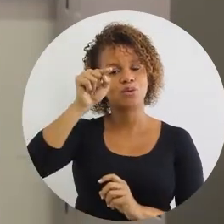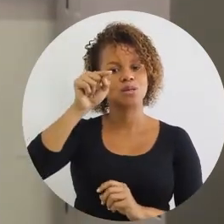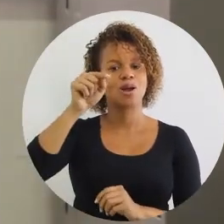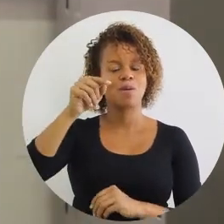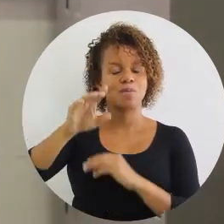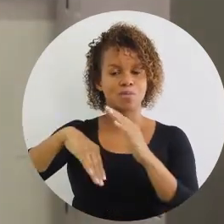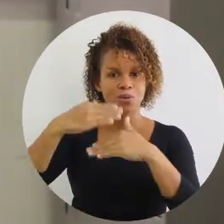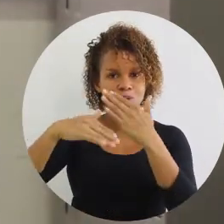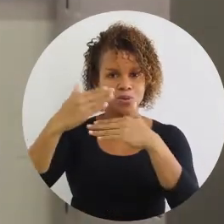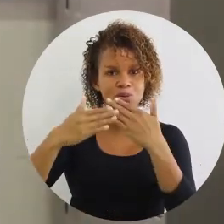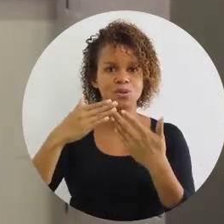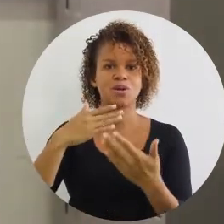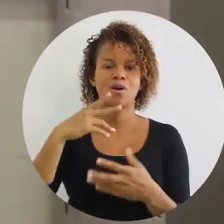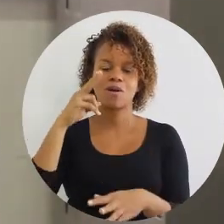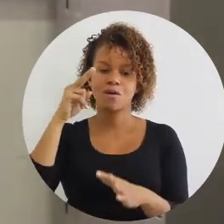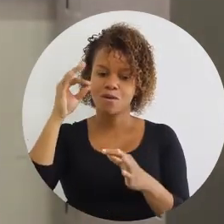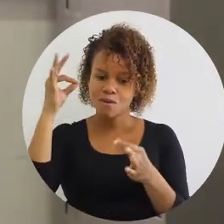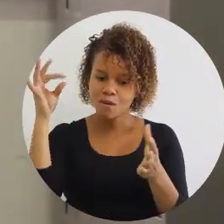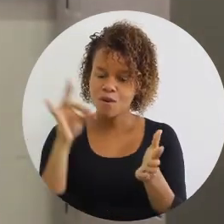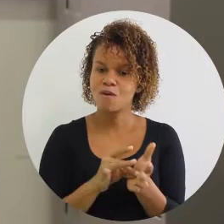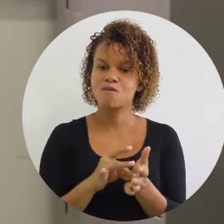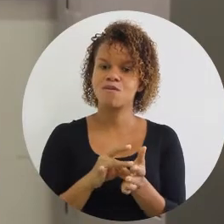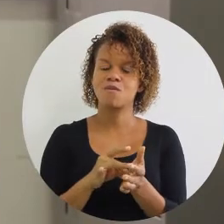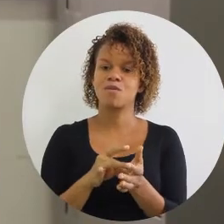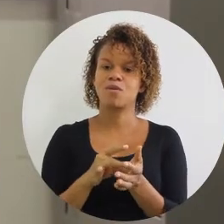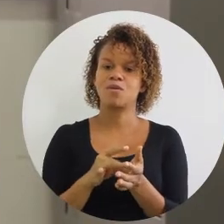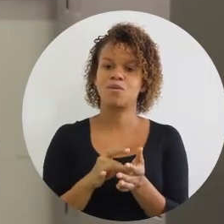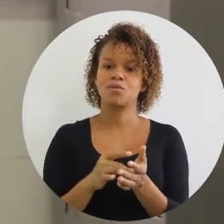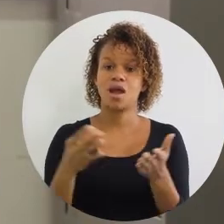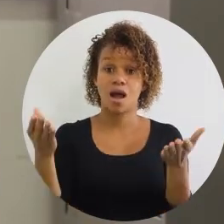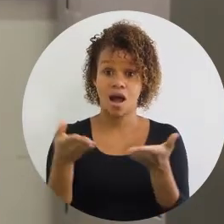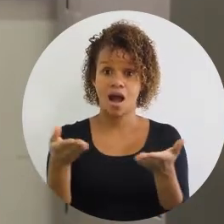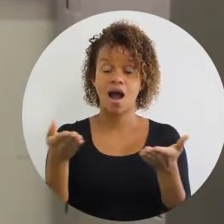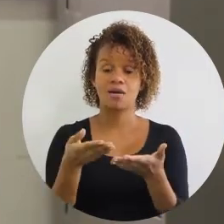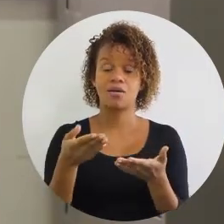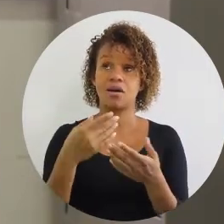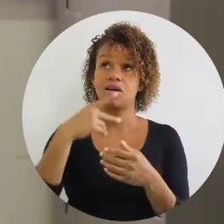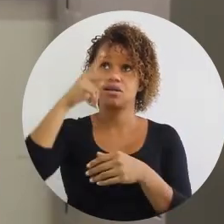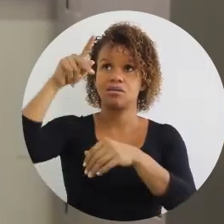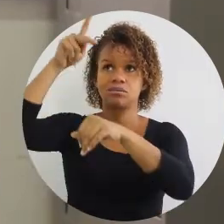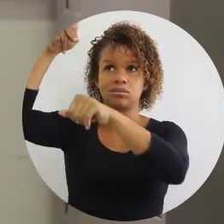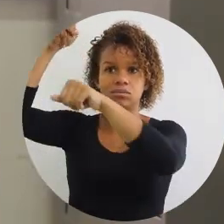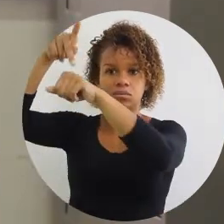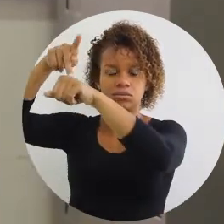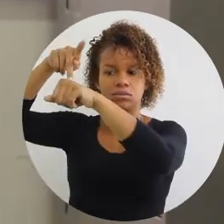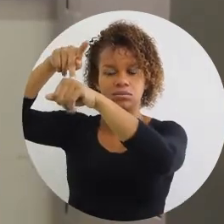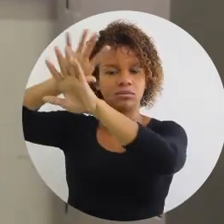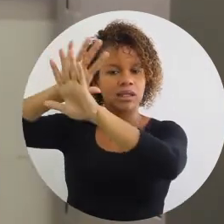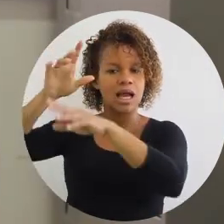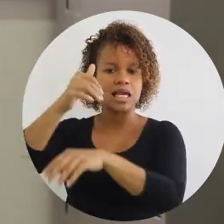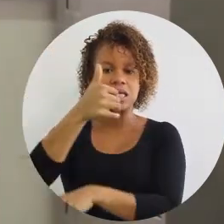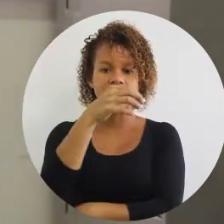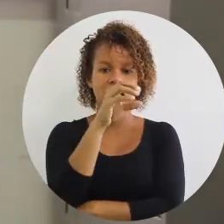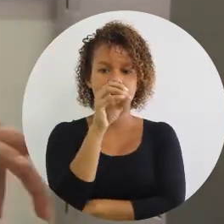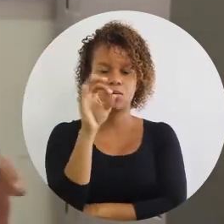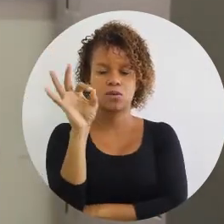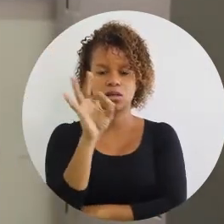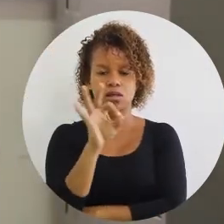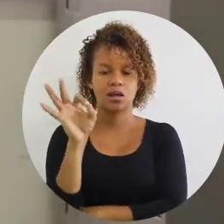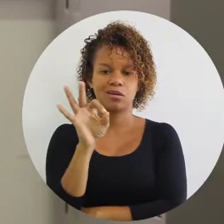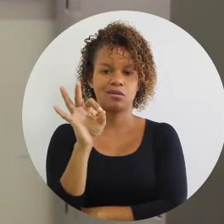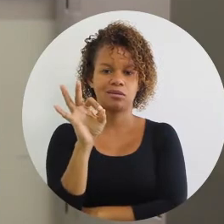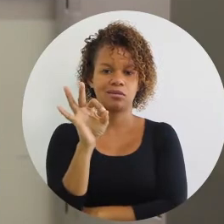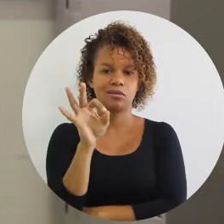produto, confirmou que esse produto agora vai ser exportado, 100% da matéria-prima que você usou